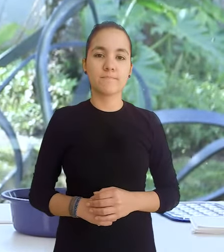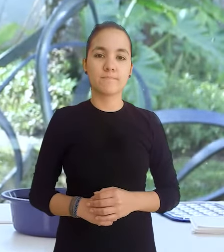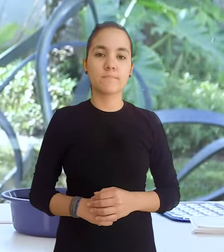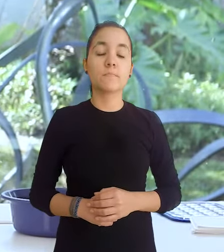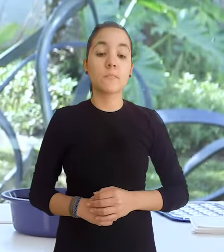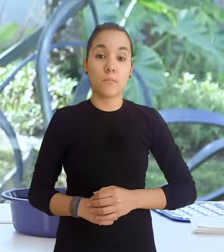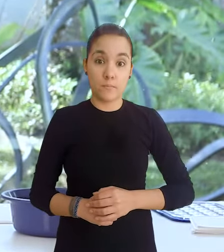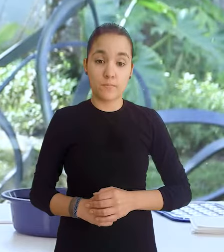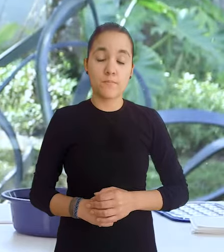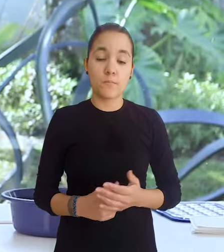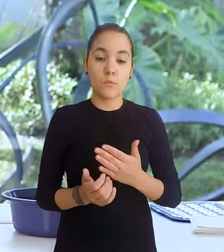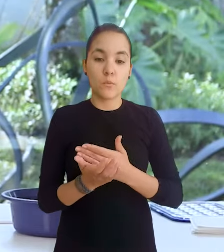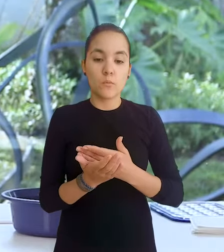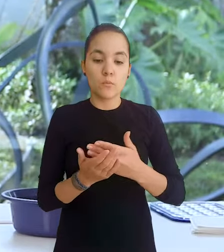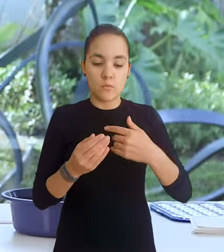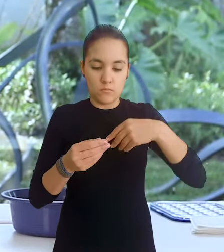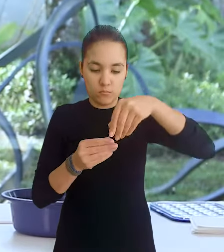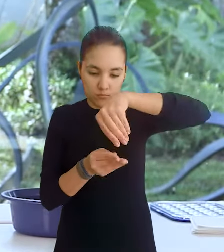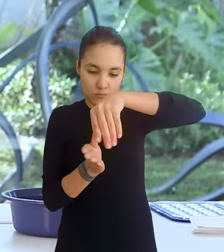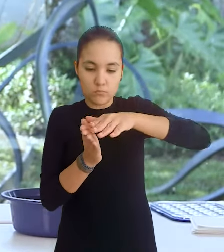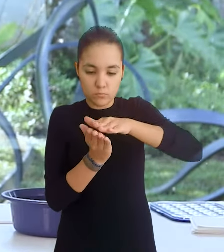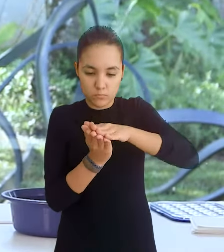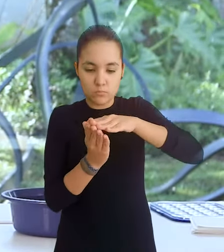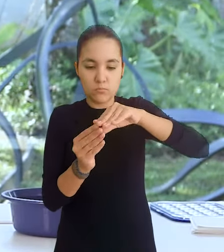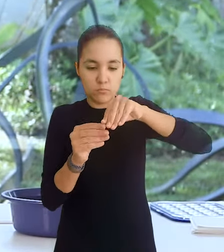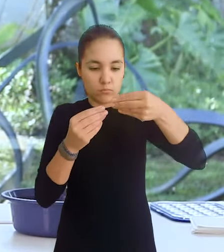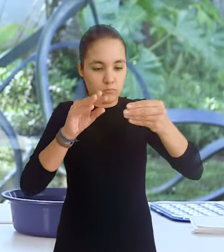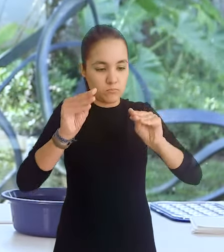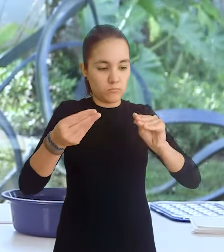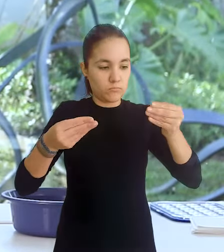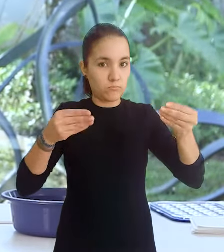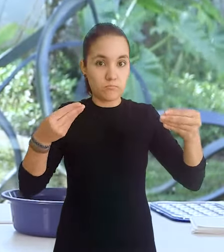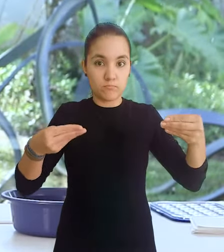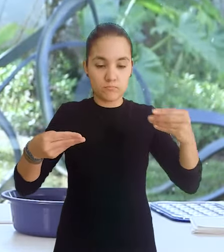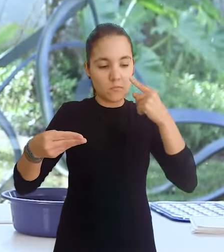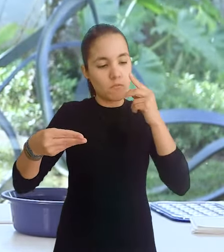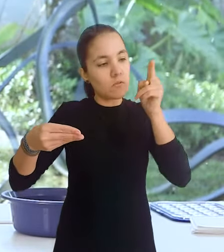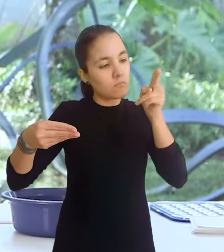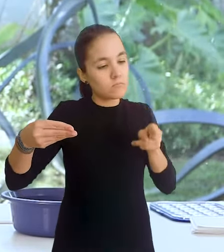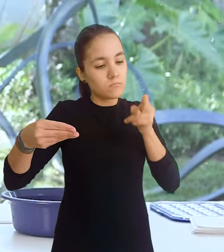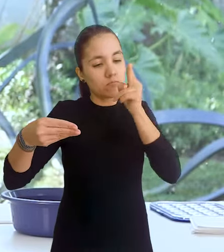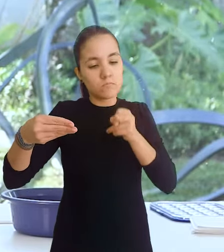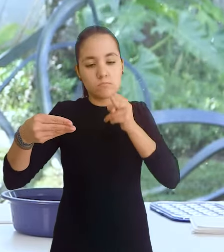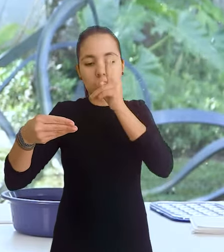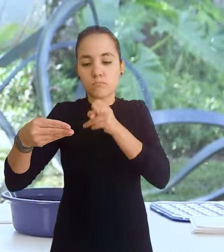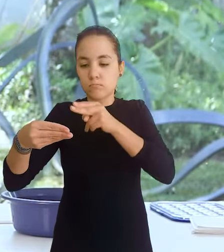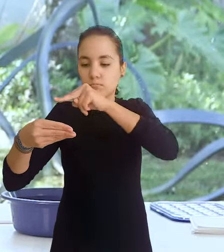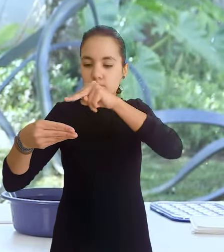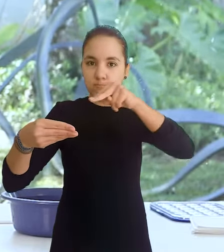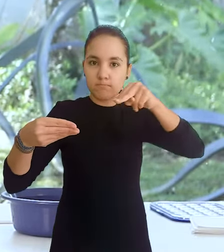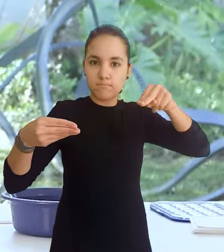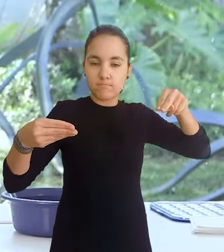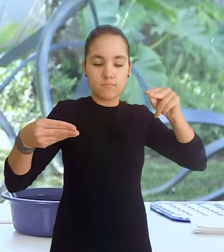A partir daí, quando você abre a folha, a gente vai ter essa marcação com as dobras, né? A gente